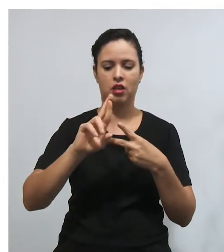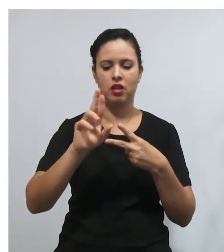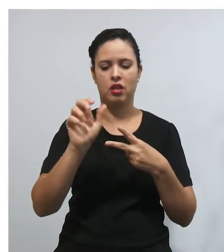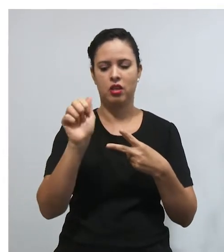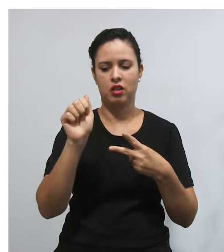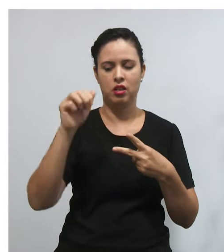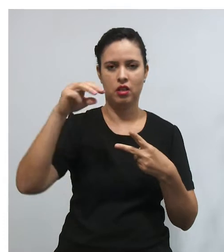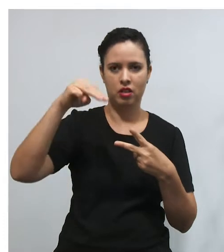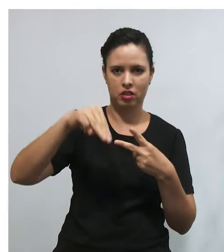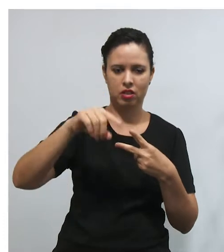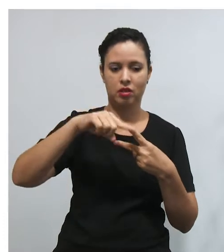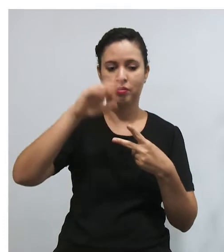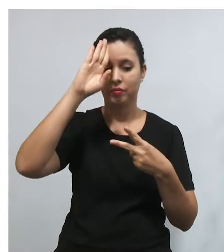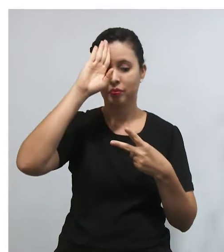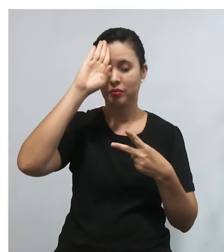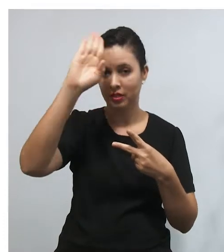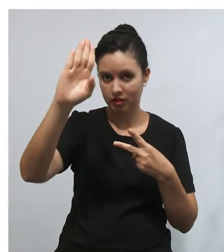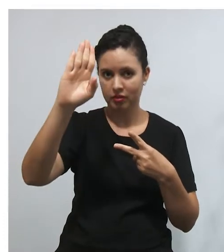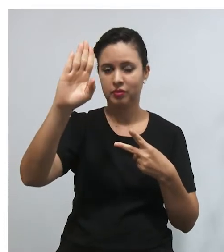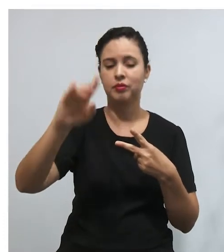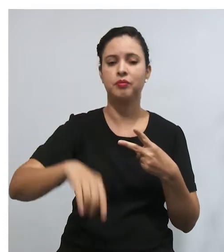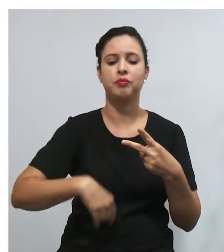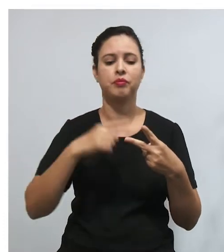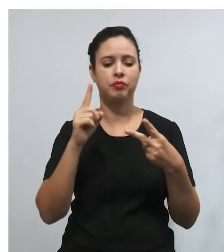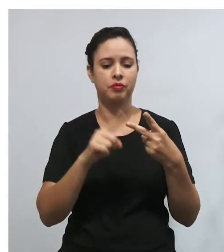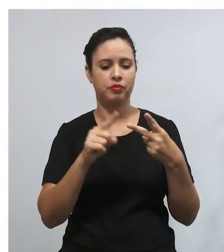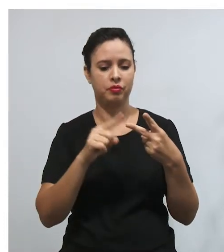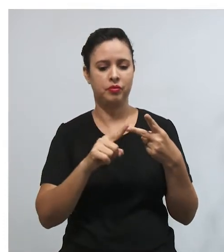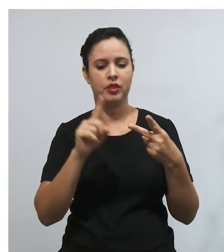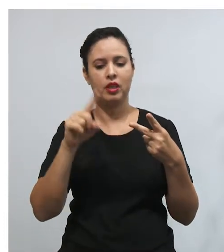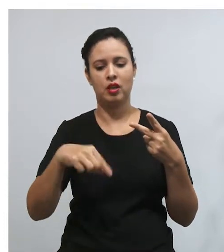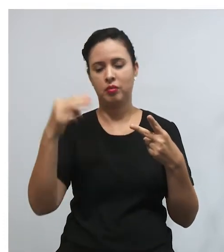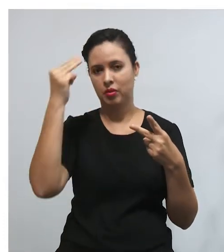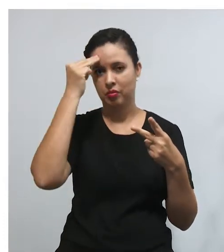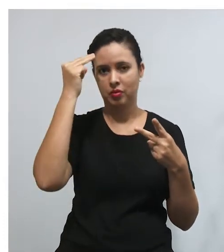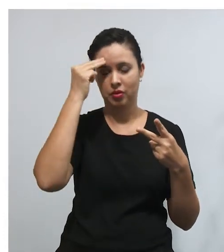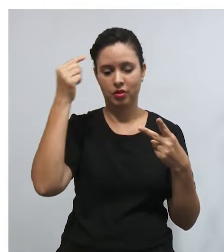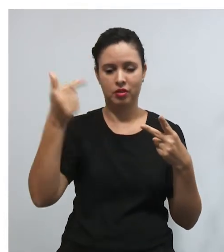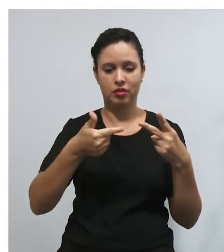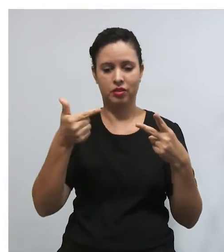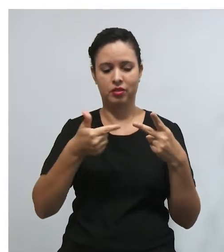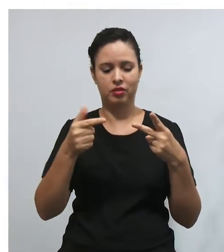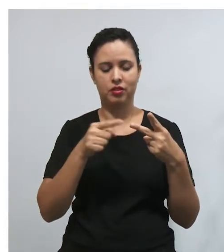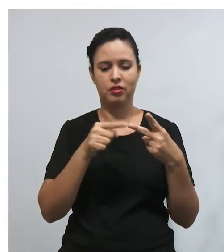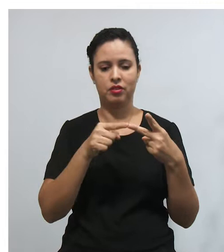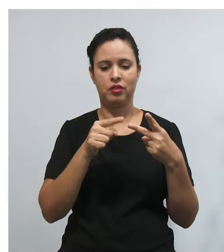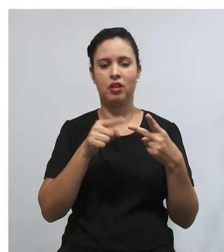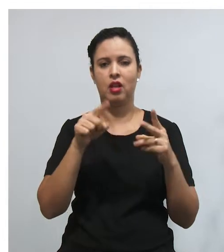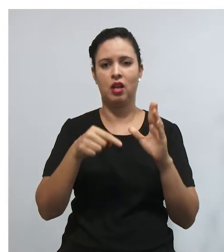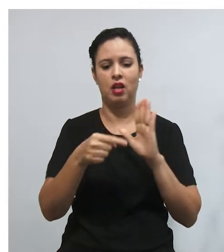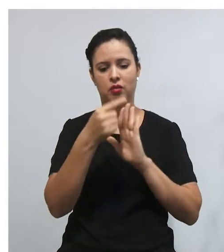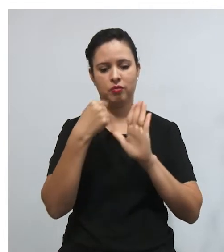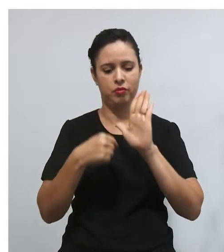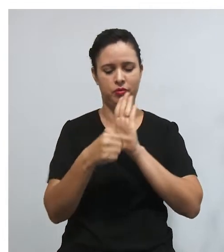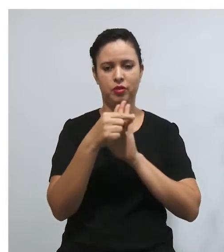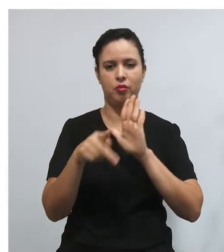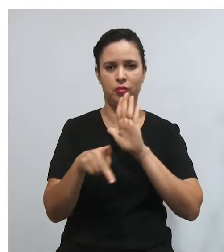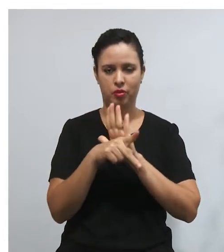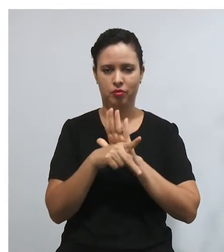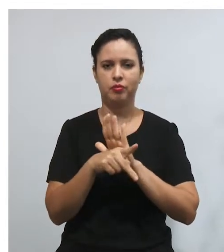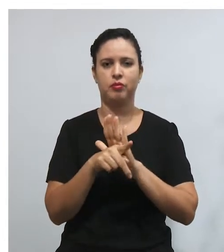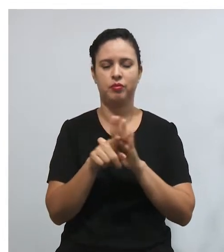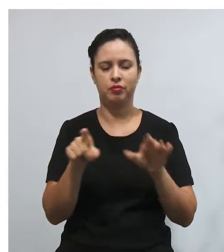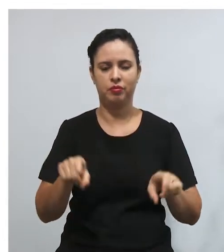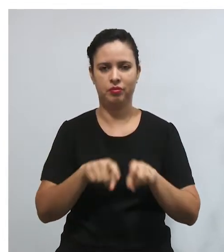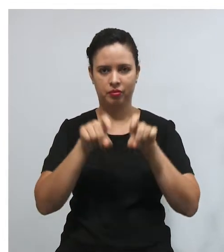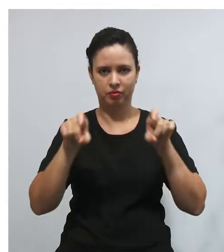RAM é a memória principal. Já a memória secundária, ela é o disco rígido do computador.